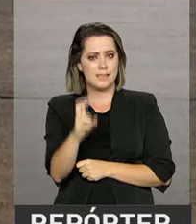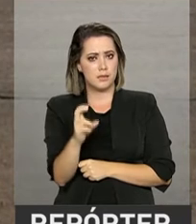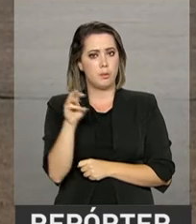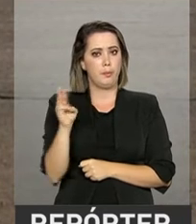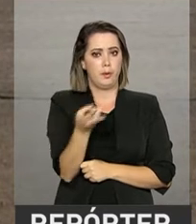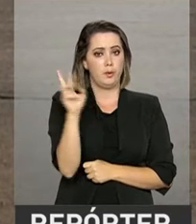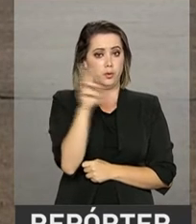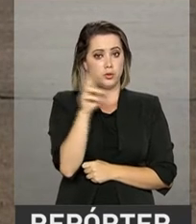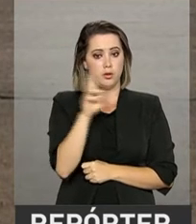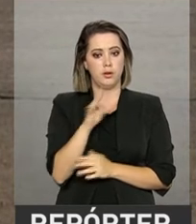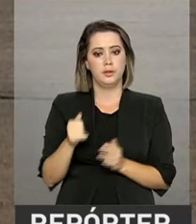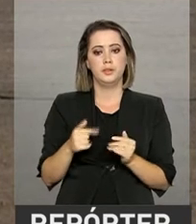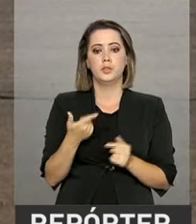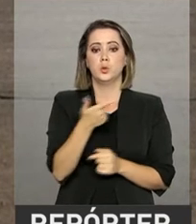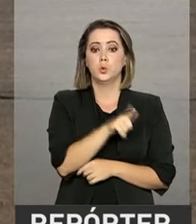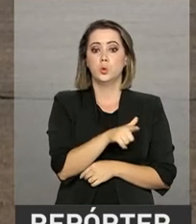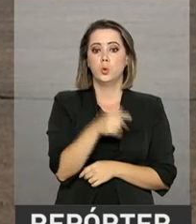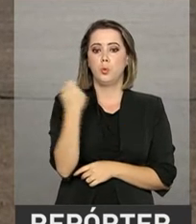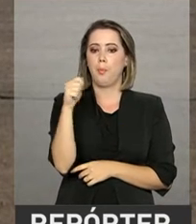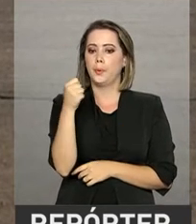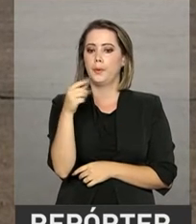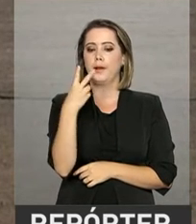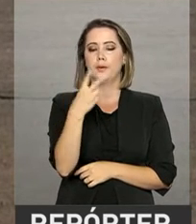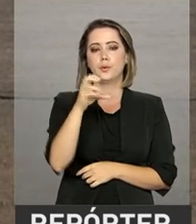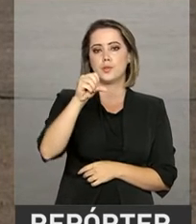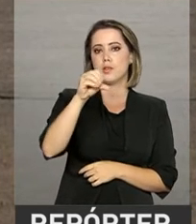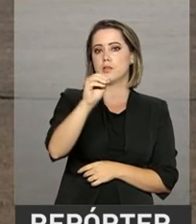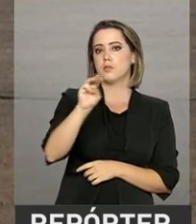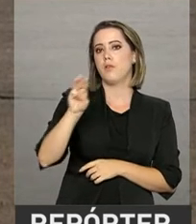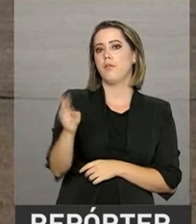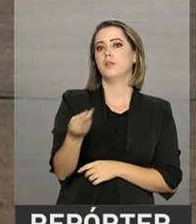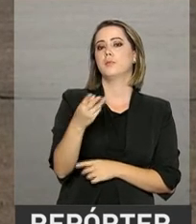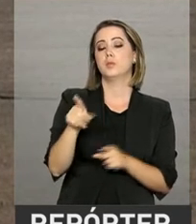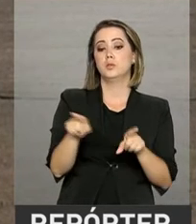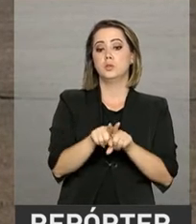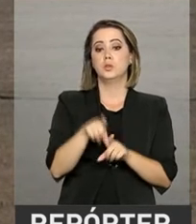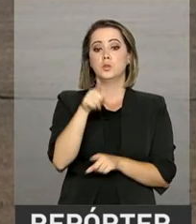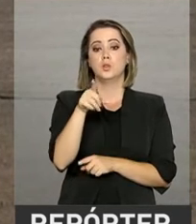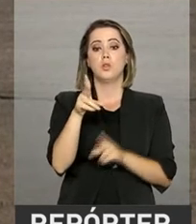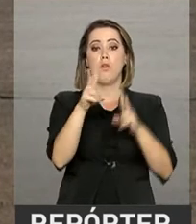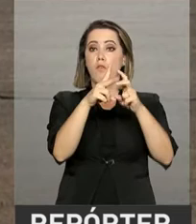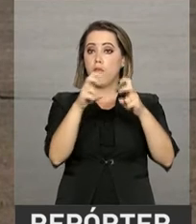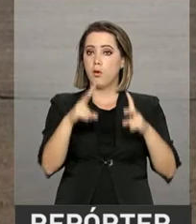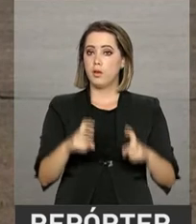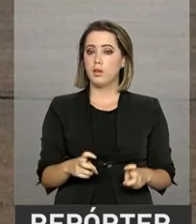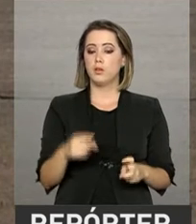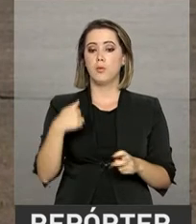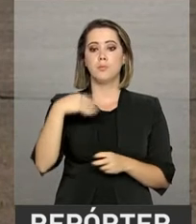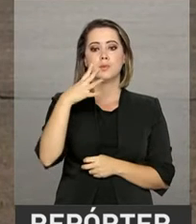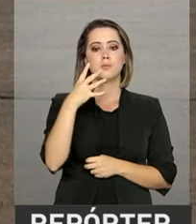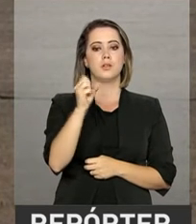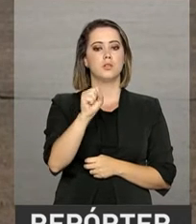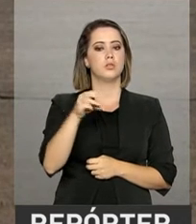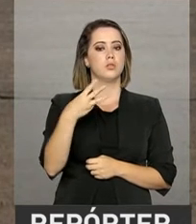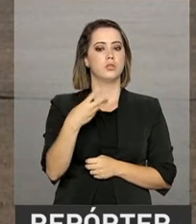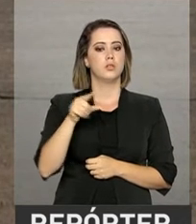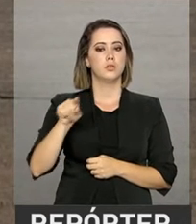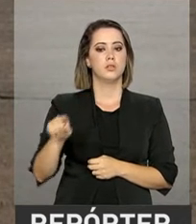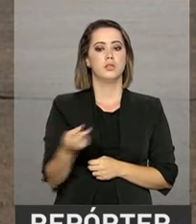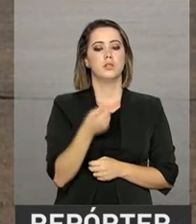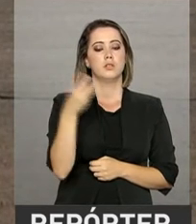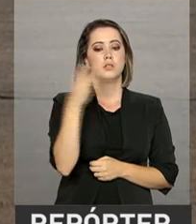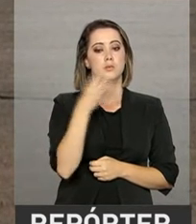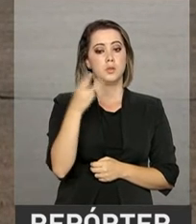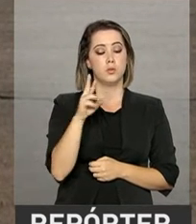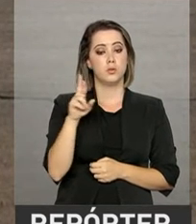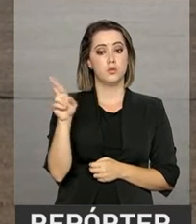com um lance de mais de 290 milhões. A concessão de Florianópolis foi arrematada por mais de 83 milhões de reais. E a de